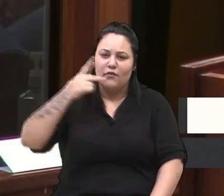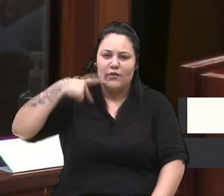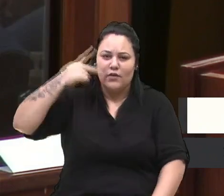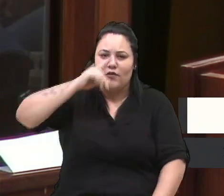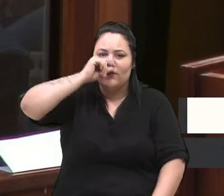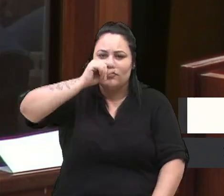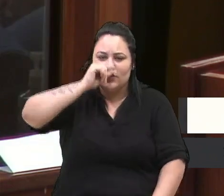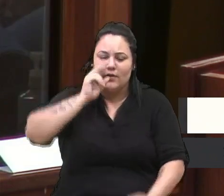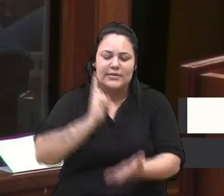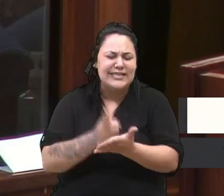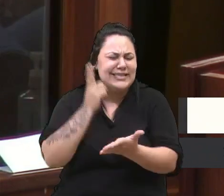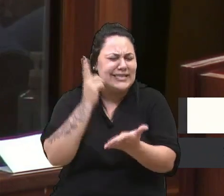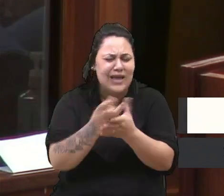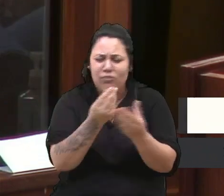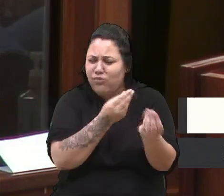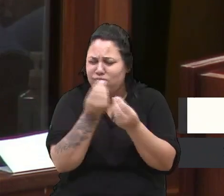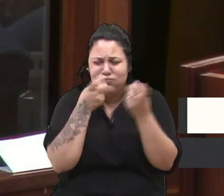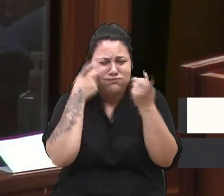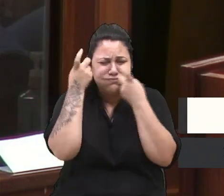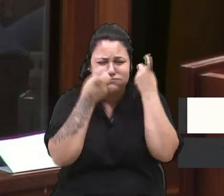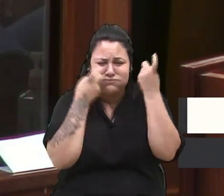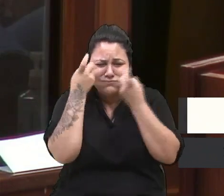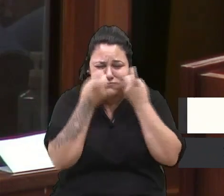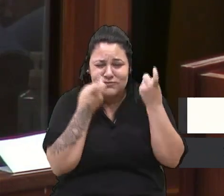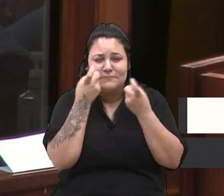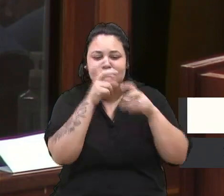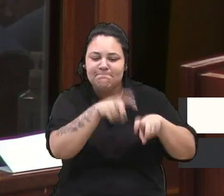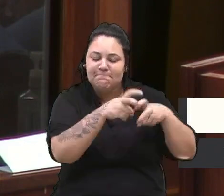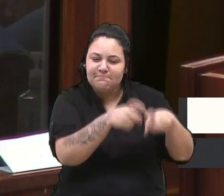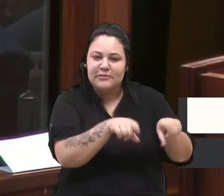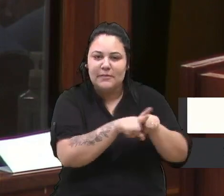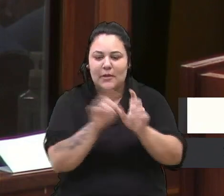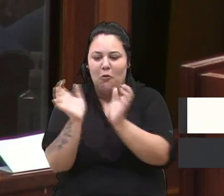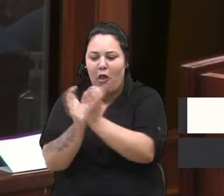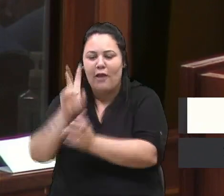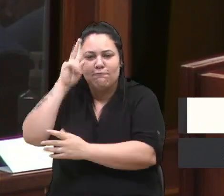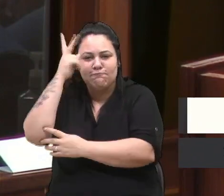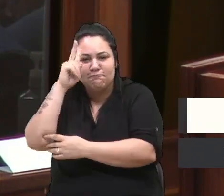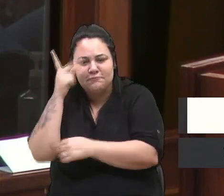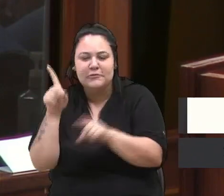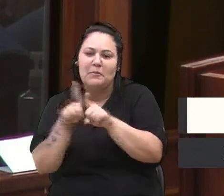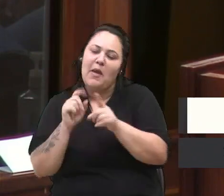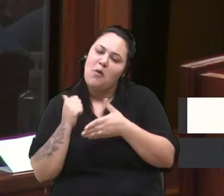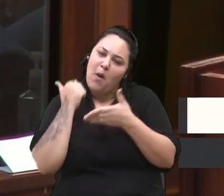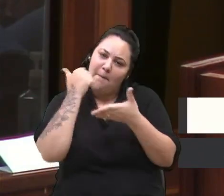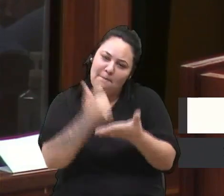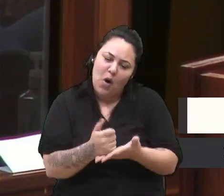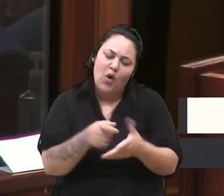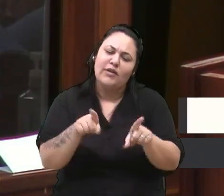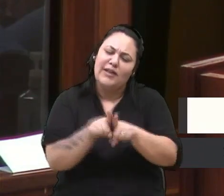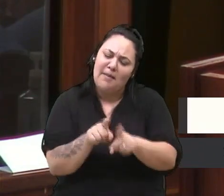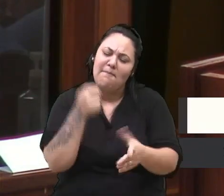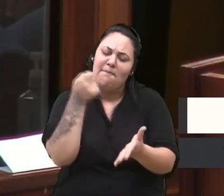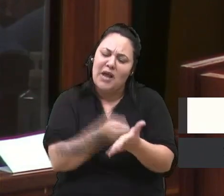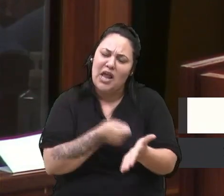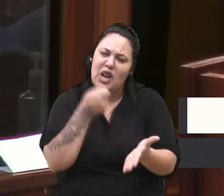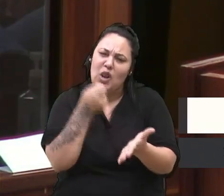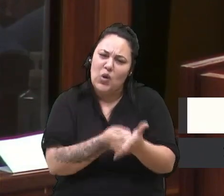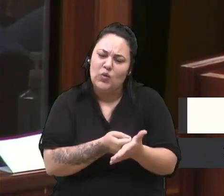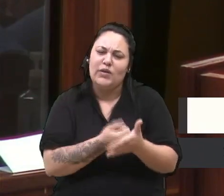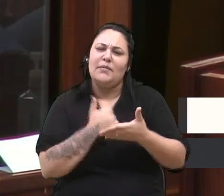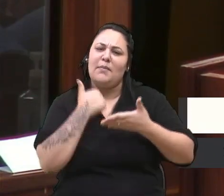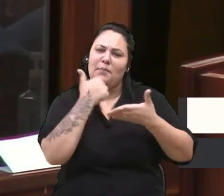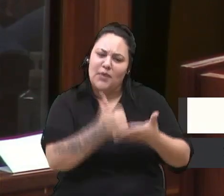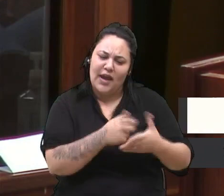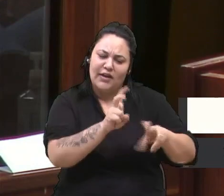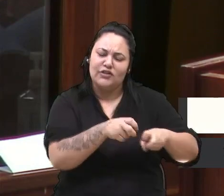se preocupou tantíssimo com a agricultura, com o colega Velocino, que também luta nessa área da agricultura, e juntos eu